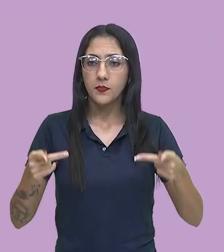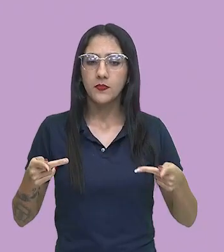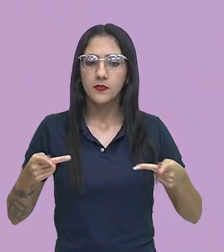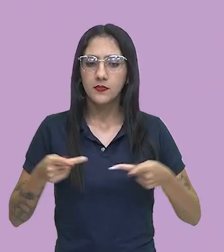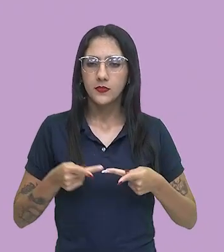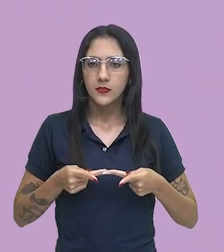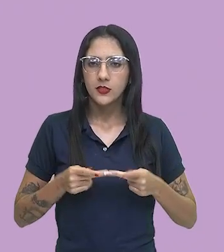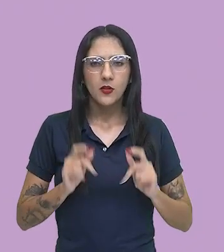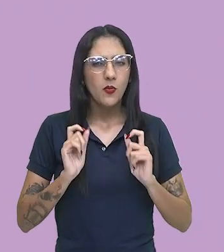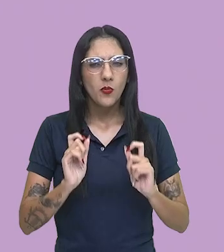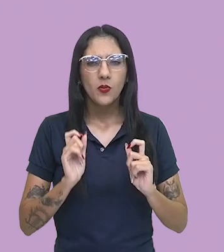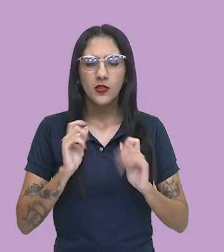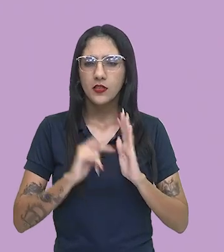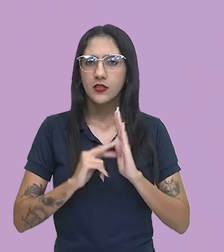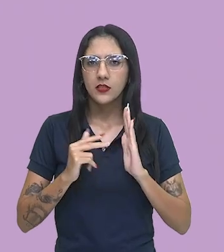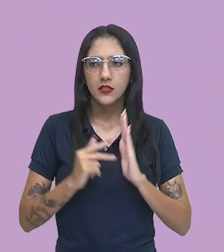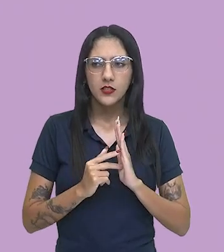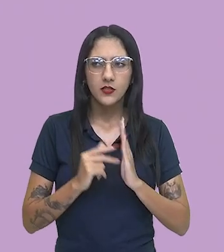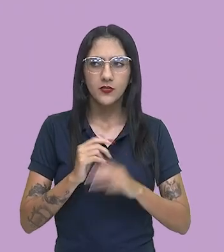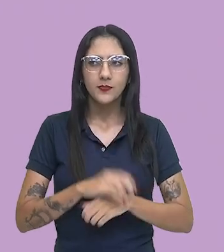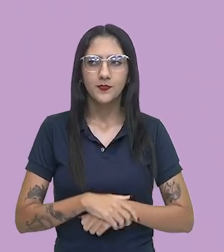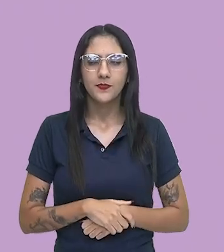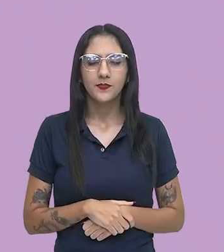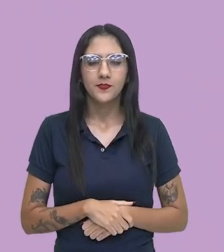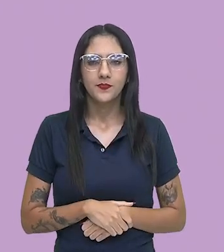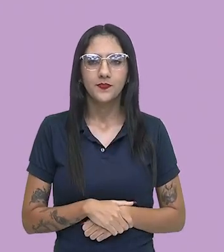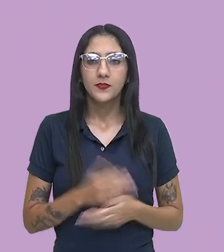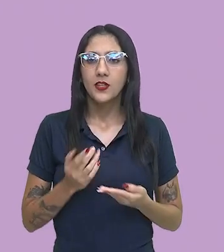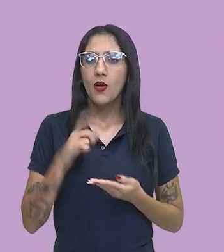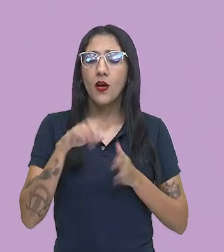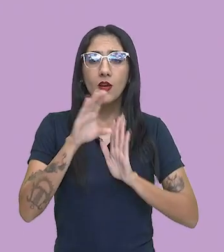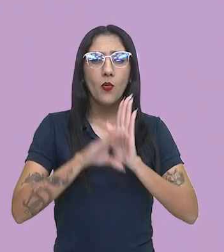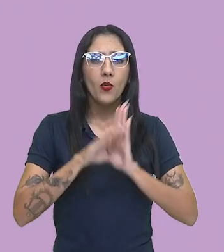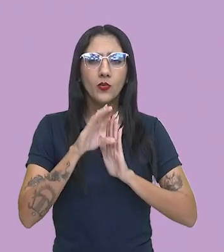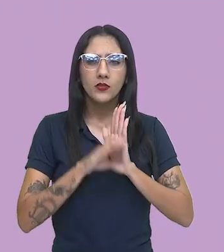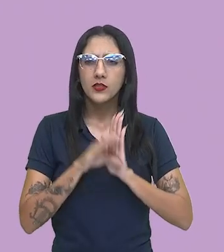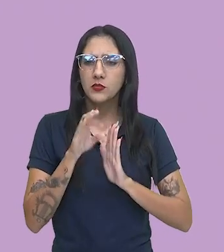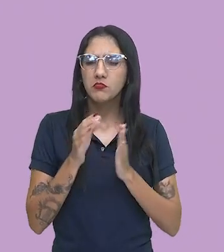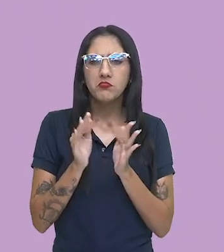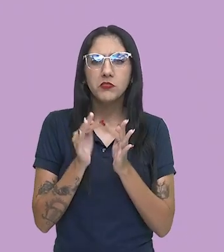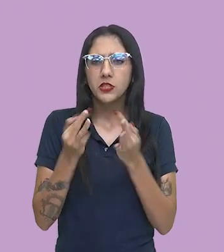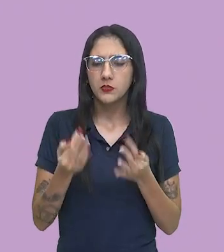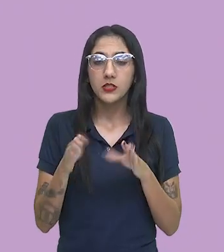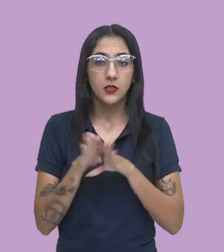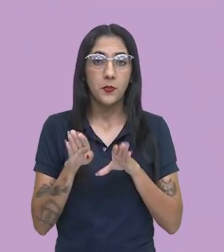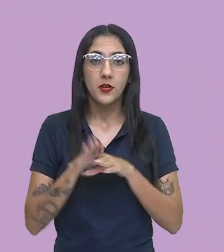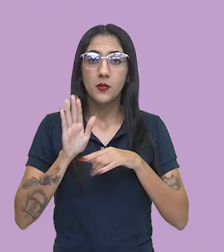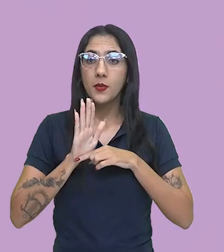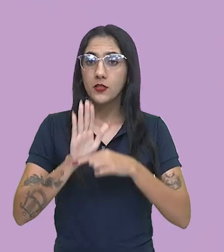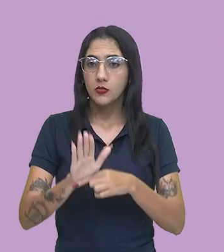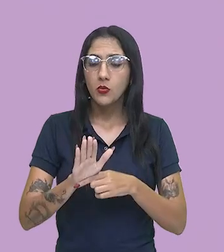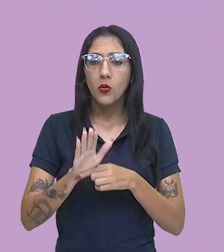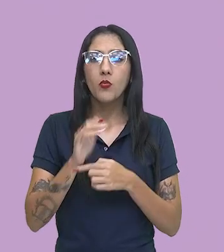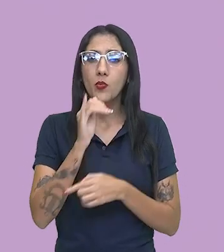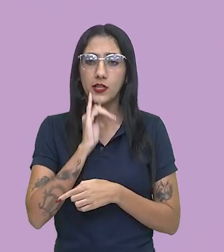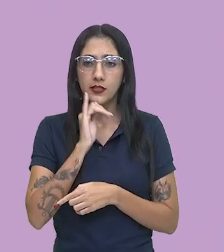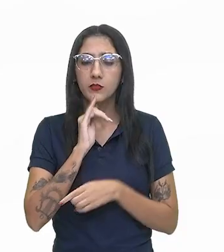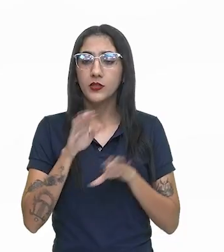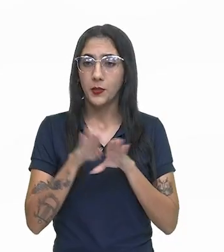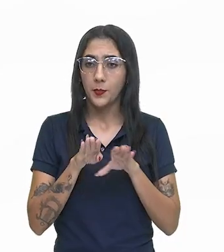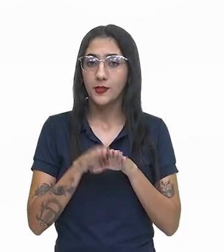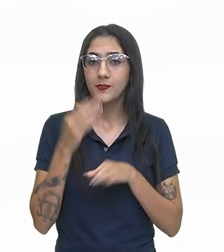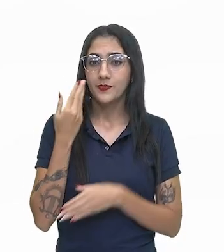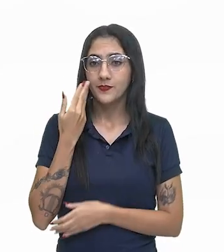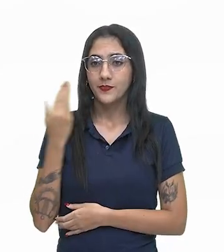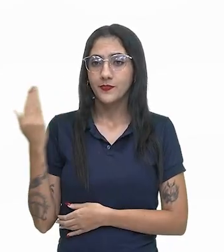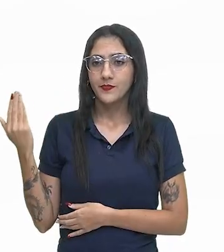é o perímetro, né? A gente tem aí um conceito bem simples e também trouxemos um exemplo bem simples para a gente relembrar juntos. Acompanhe aí